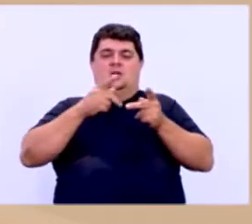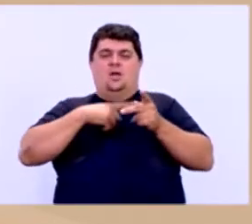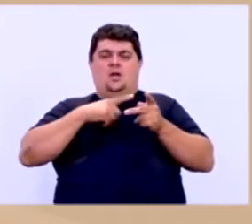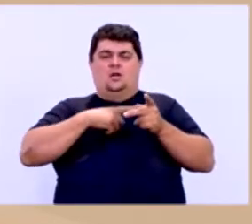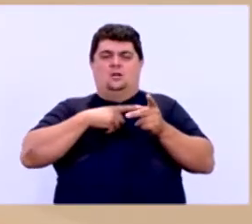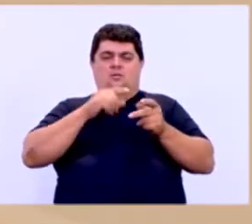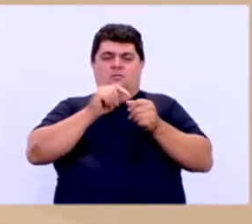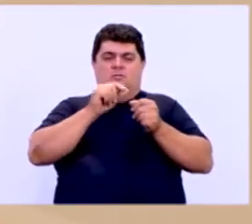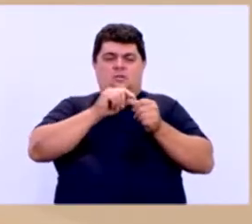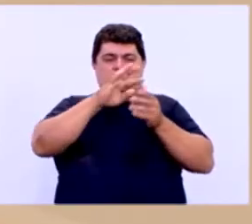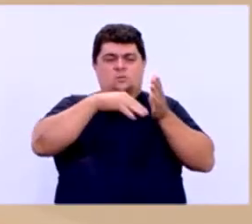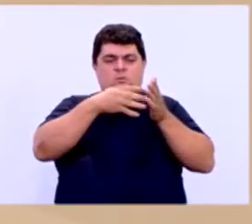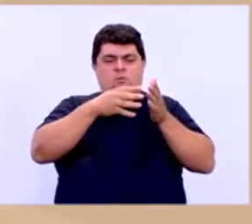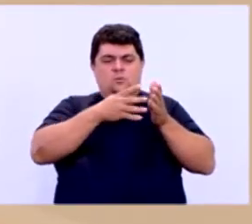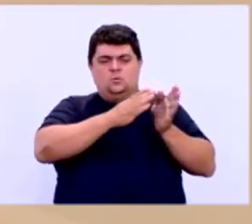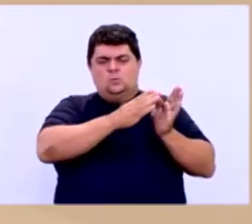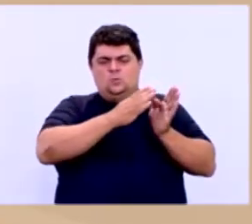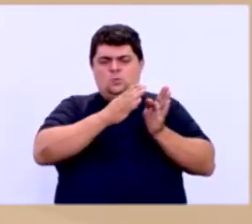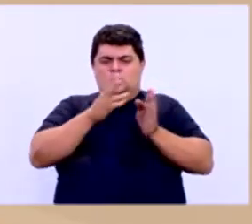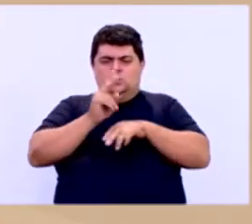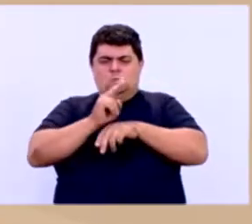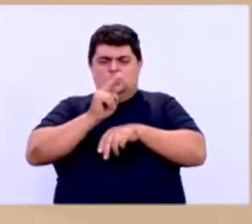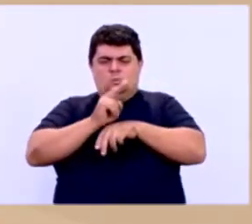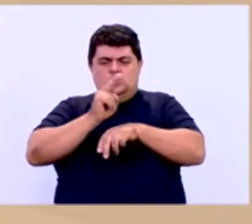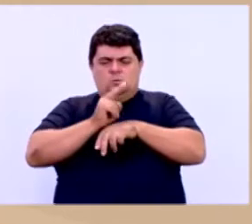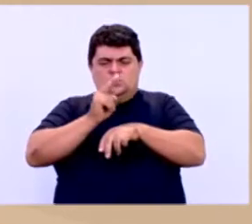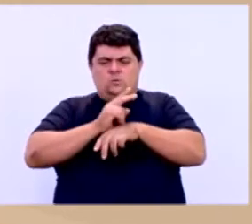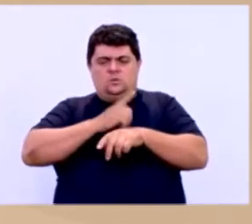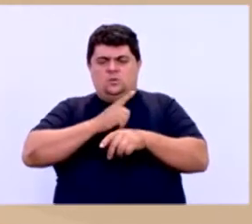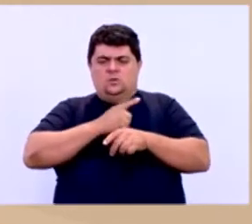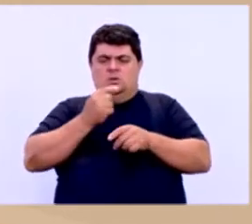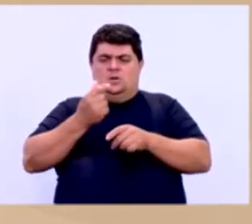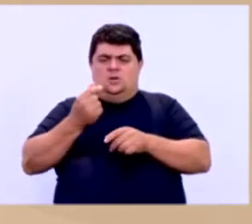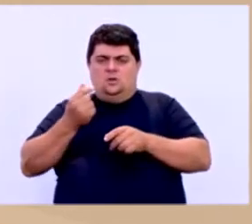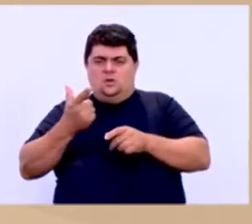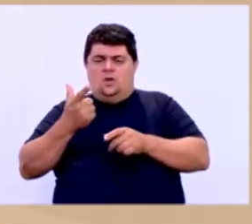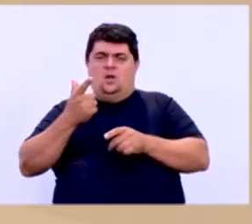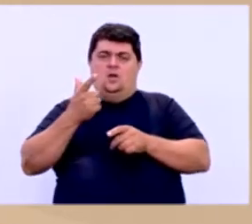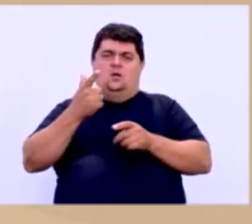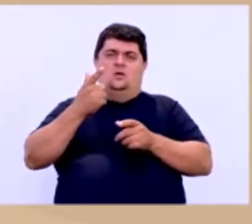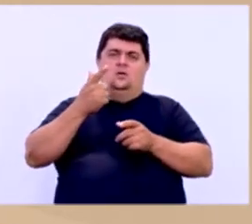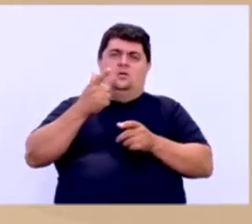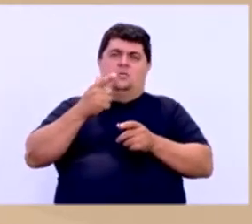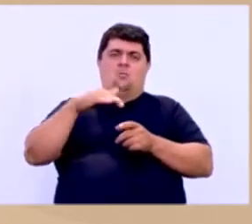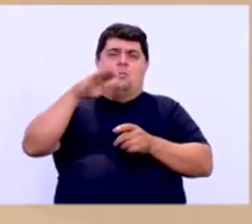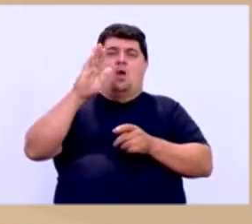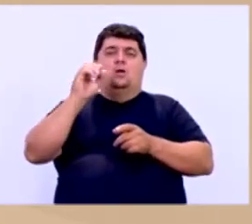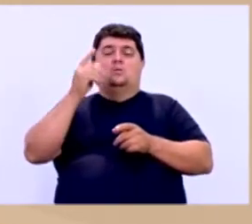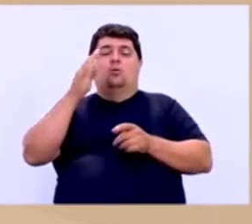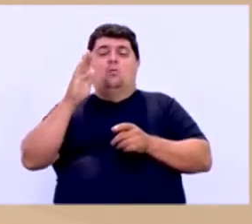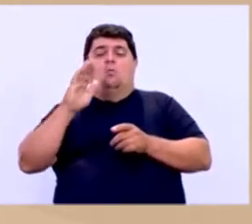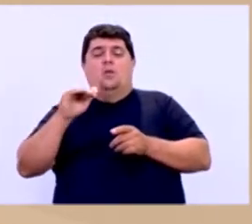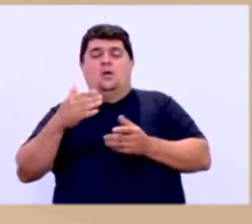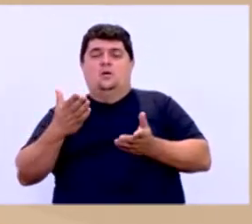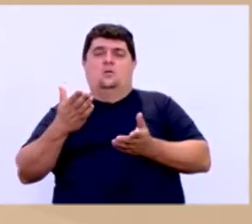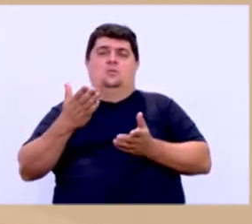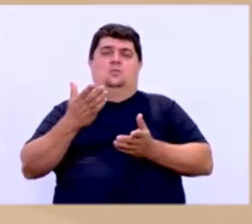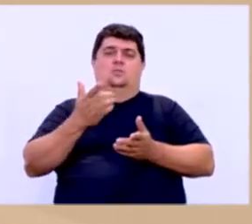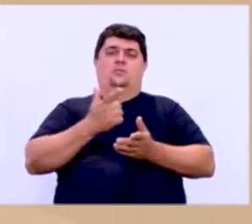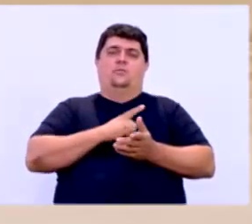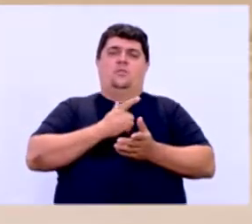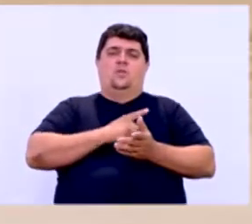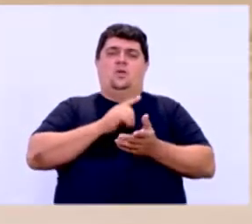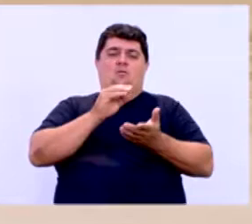orçamento, acompanhar as contas, verificar se tem sobras, se tem se